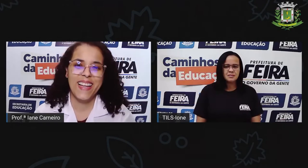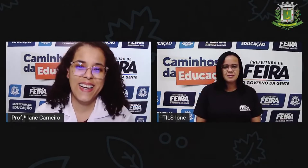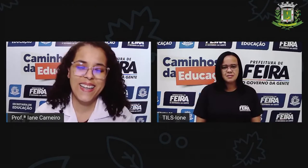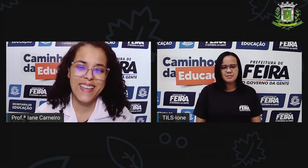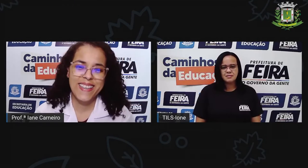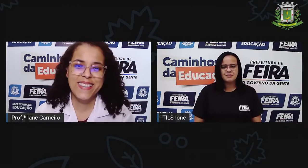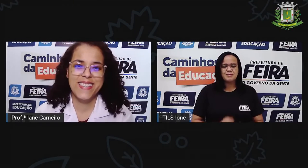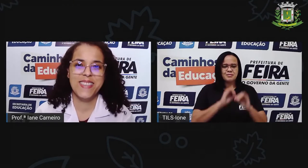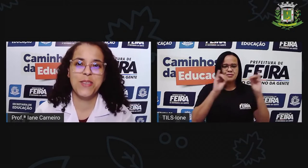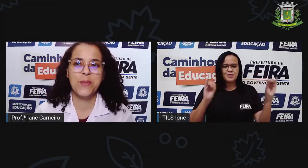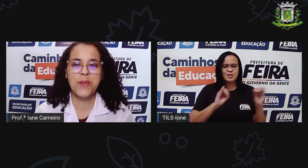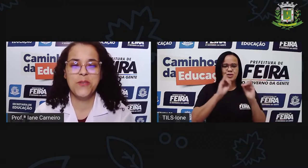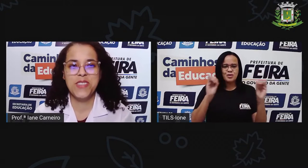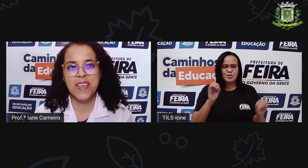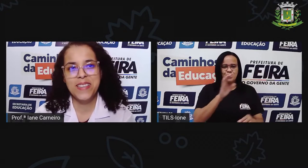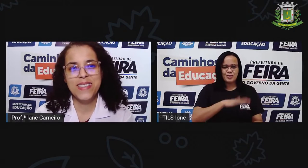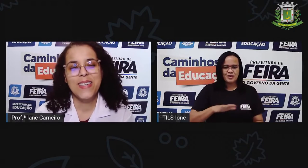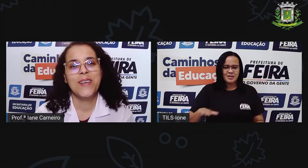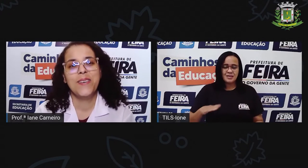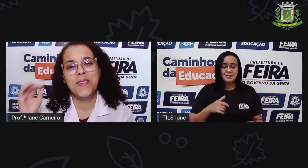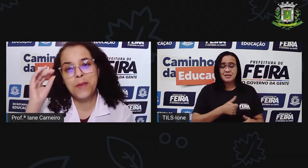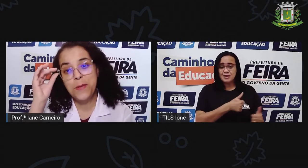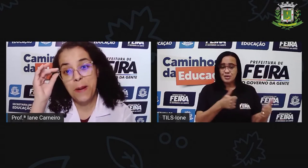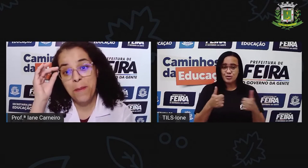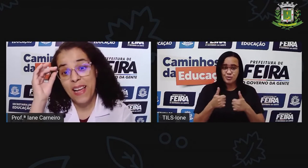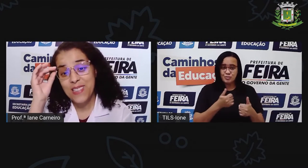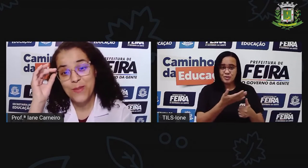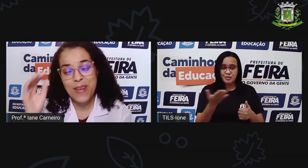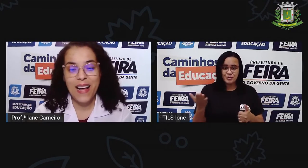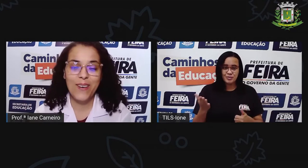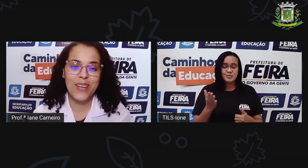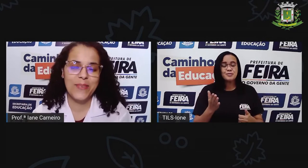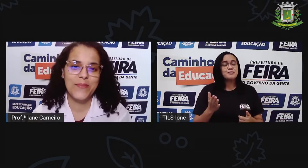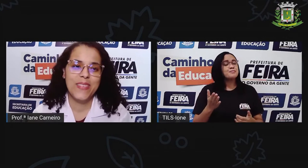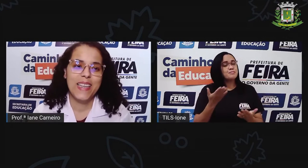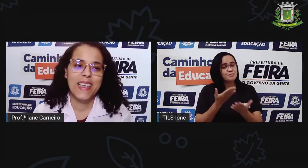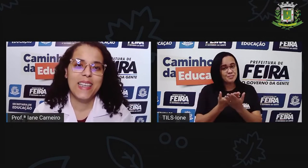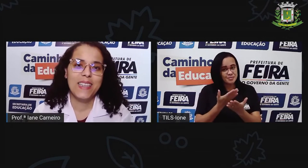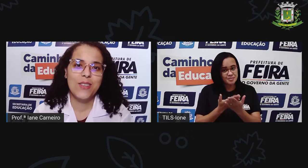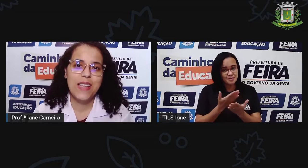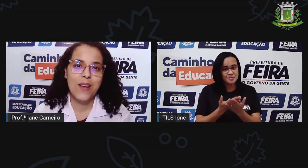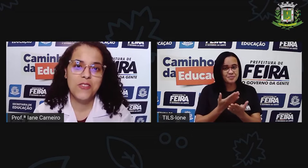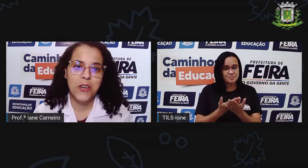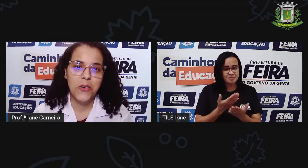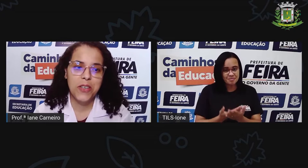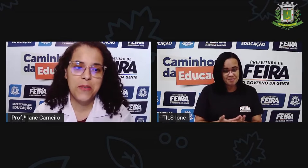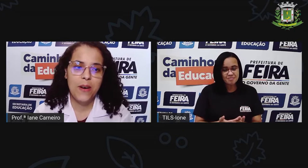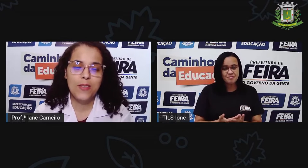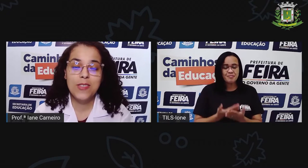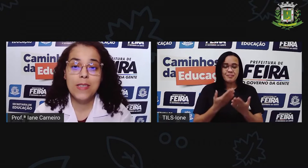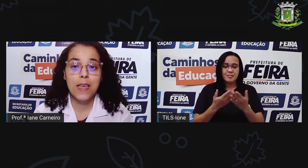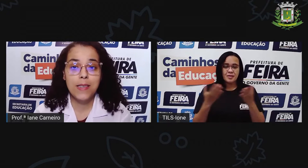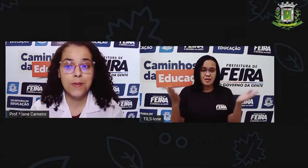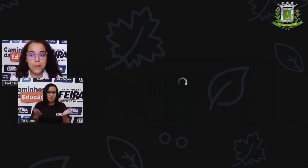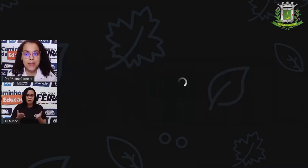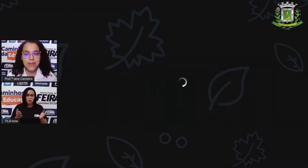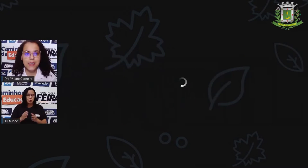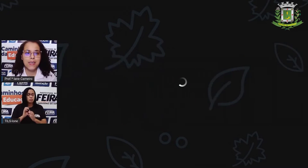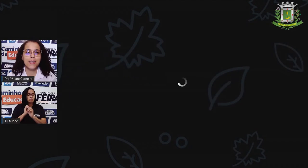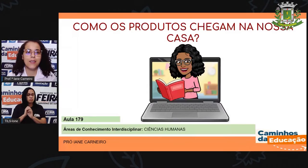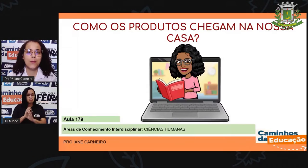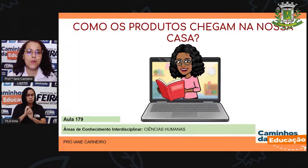Olá, crianças, tudo bem com vocês? Vamos para mais uma aula. E a nossa aula de agora é uma aula de ciências